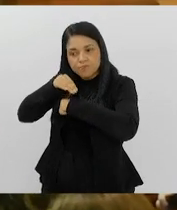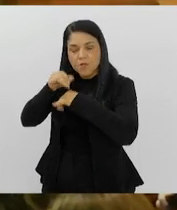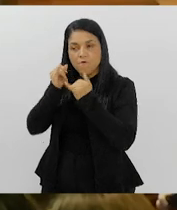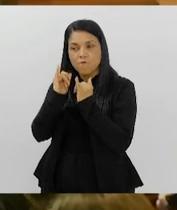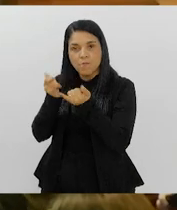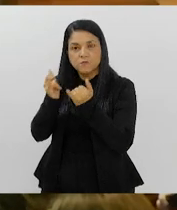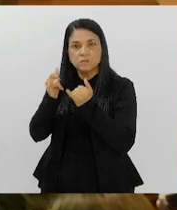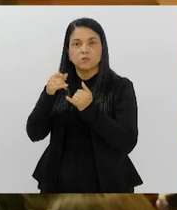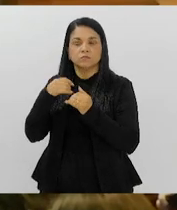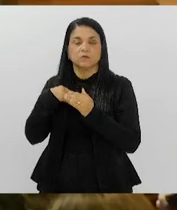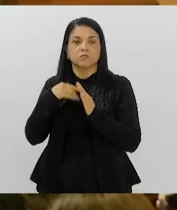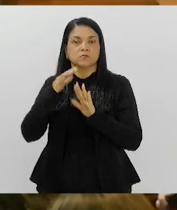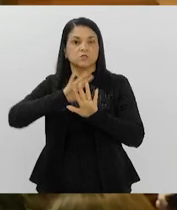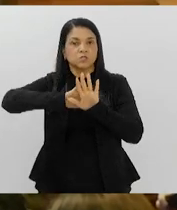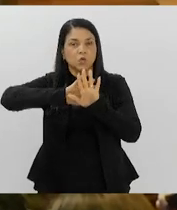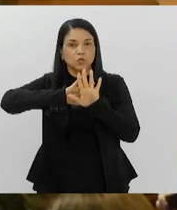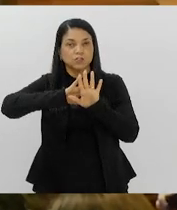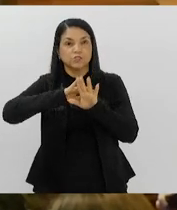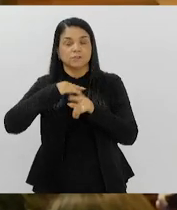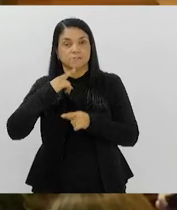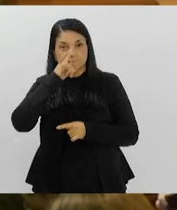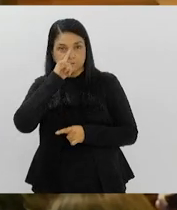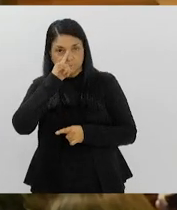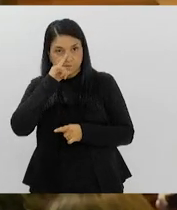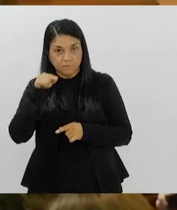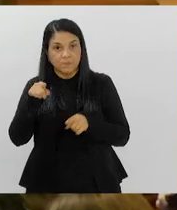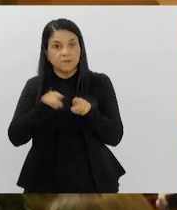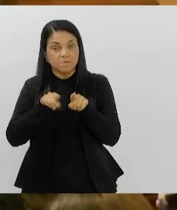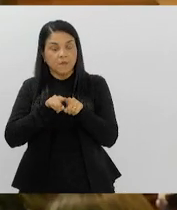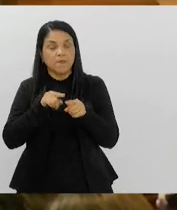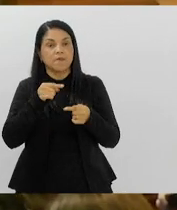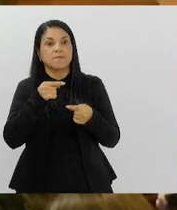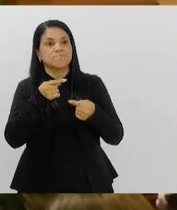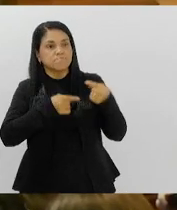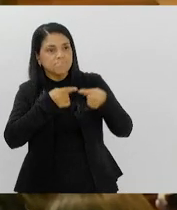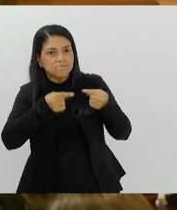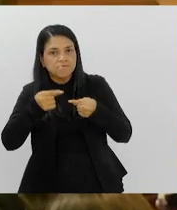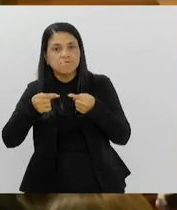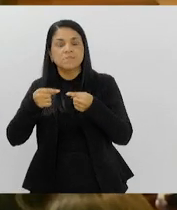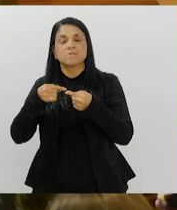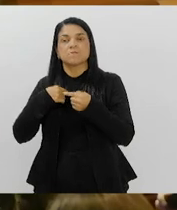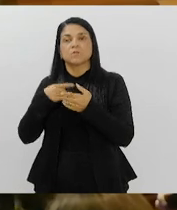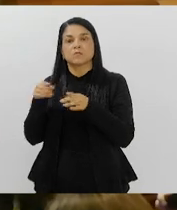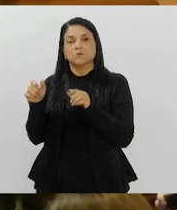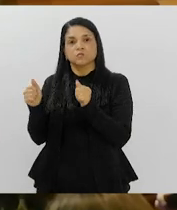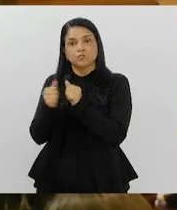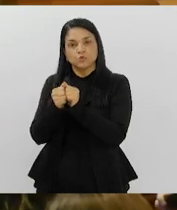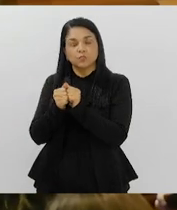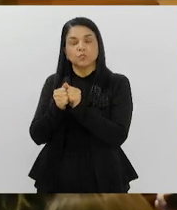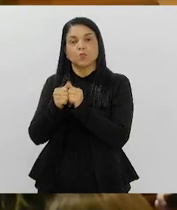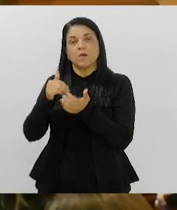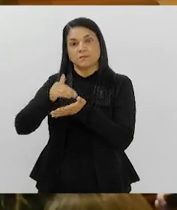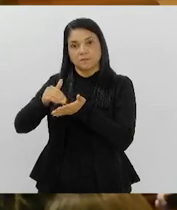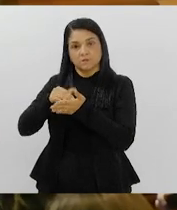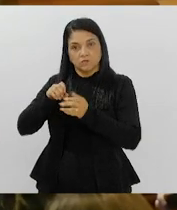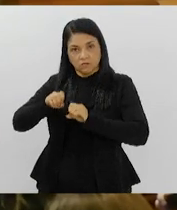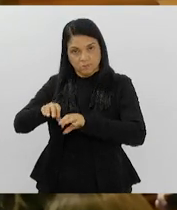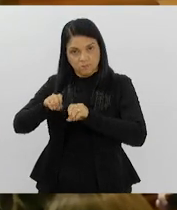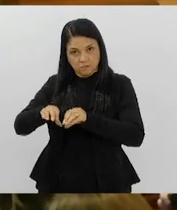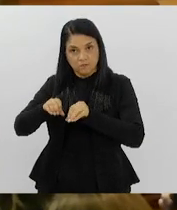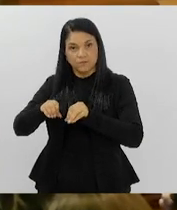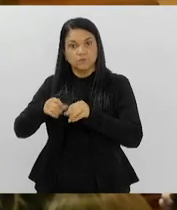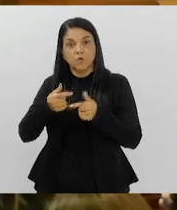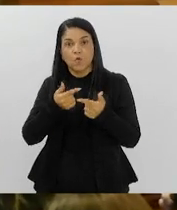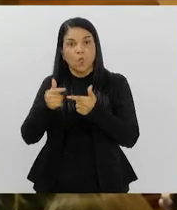nocivas. E a gente, então, ao debater, a educação também nos trouxe as demandas. Olha, a gente pode ir para além dessas ideologias, para diversas